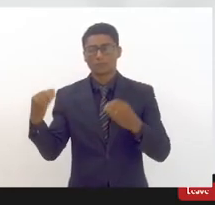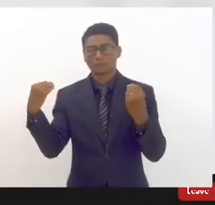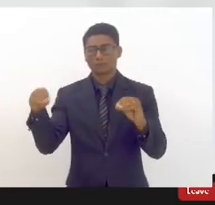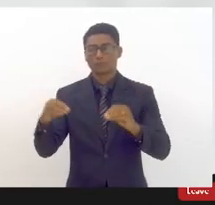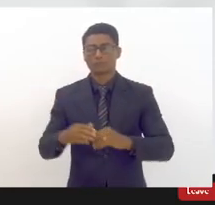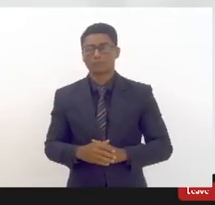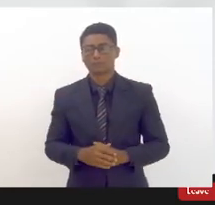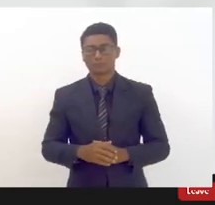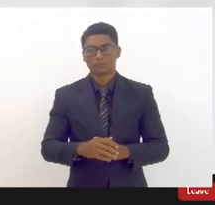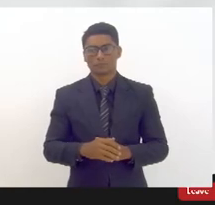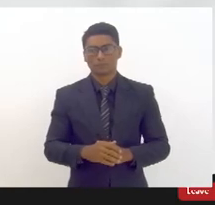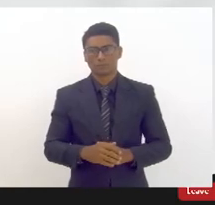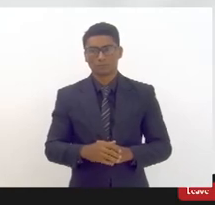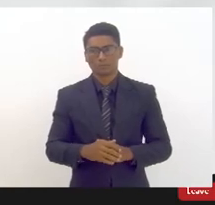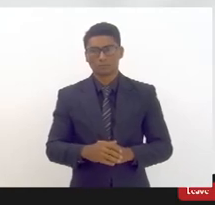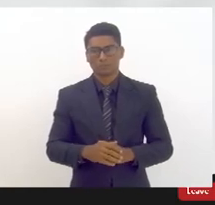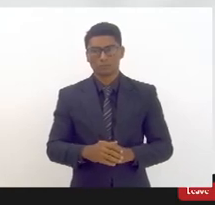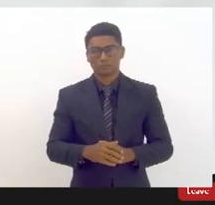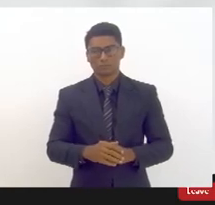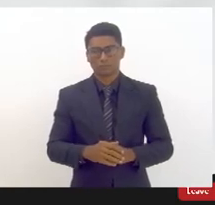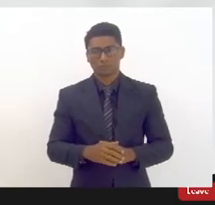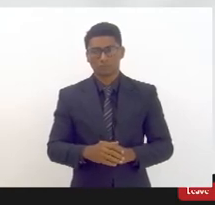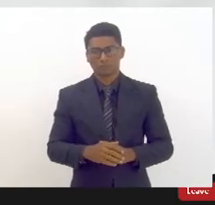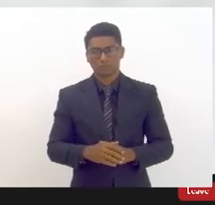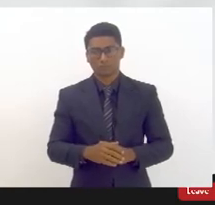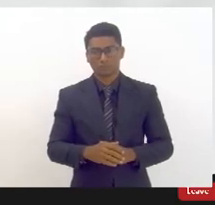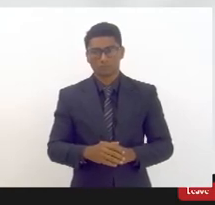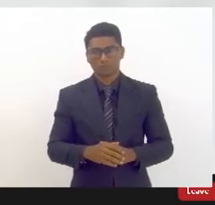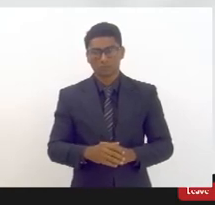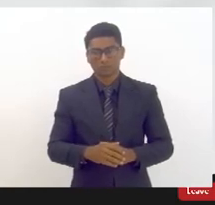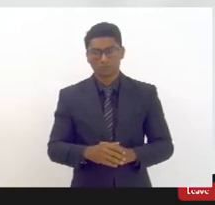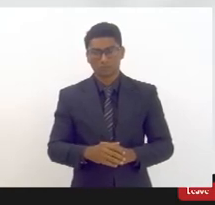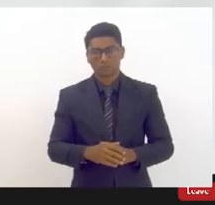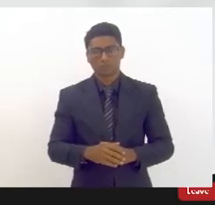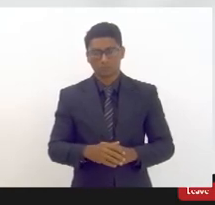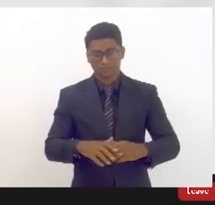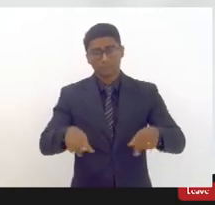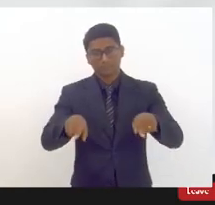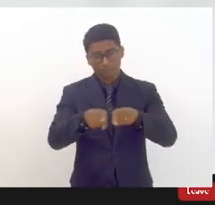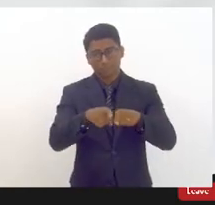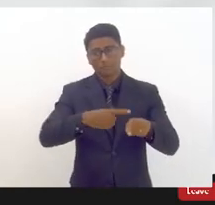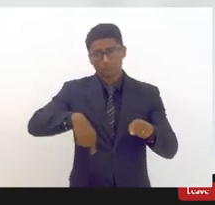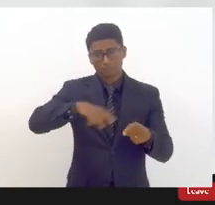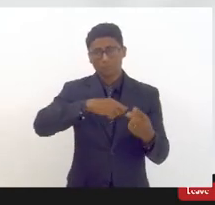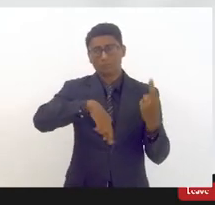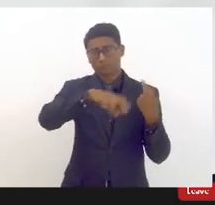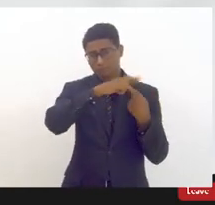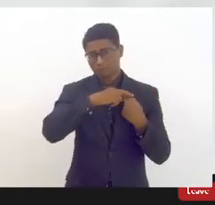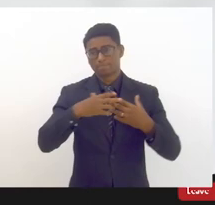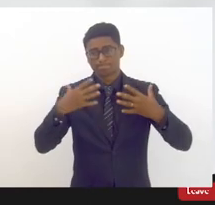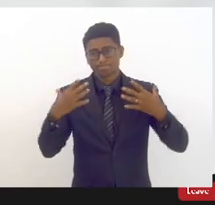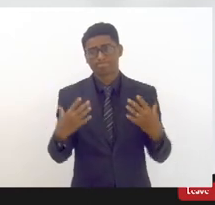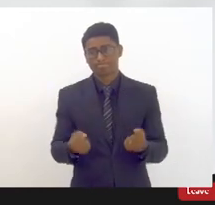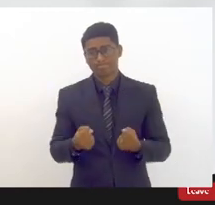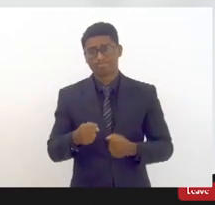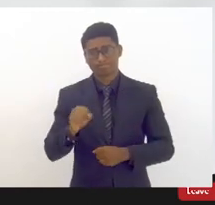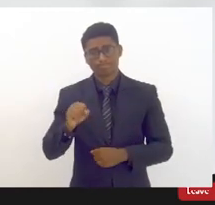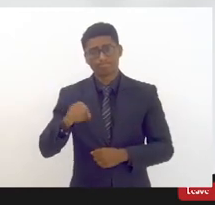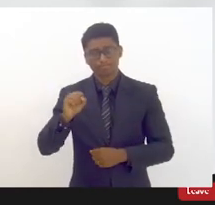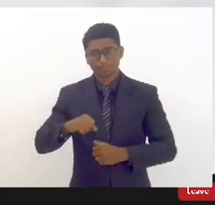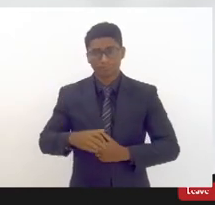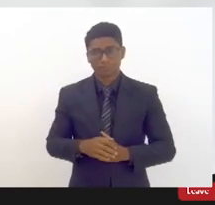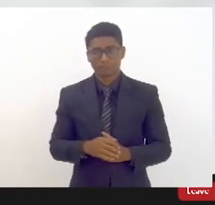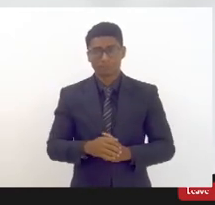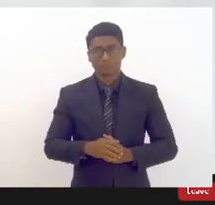junto à agência. Enfim, a despeito do despacho da agência, é um compromisso que a gente assumiu, tanto que a gente não fez nenhum movimento, enfim,